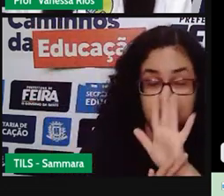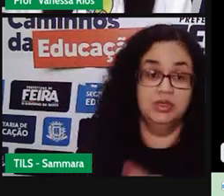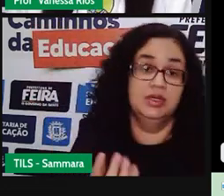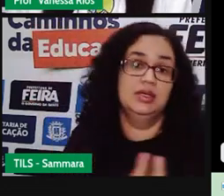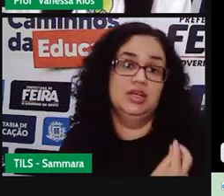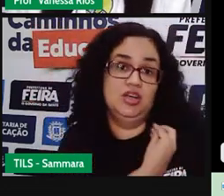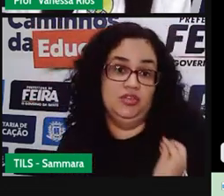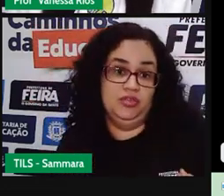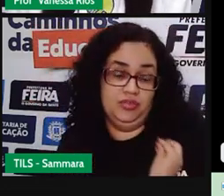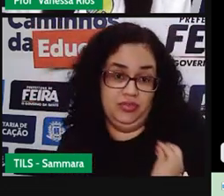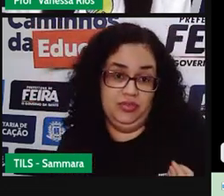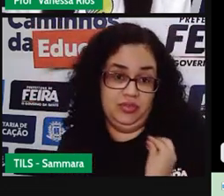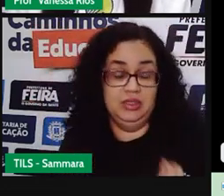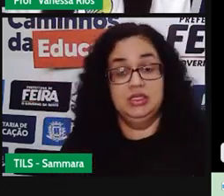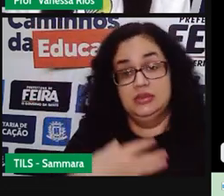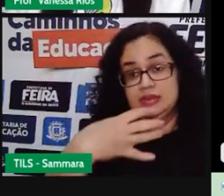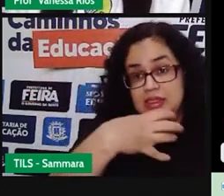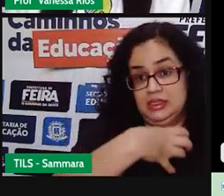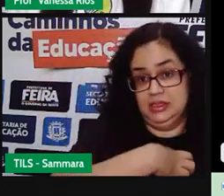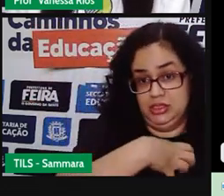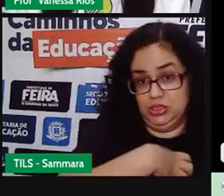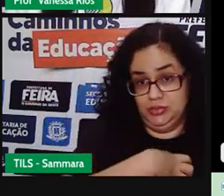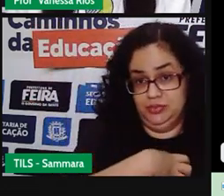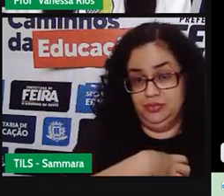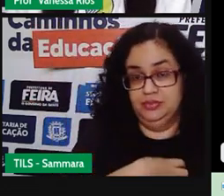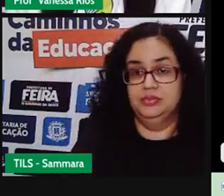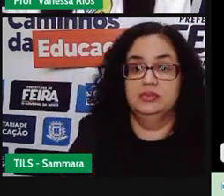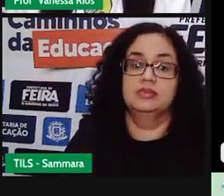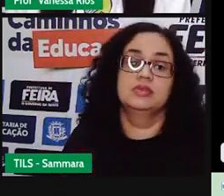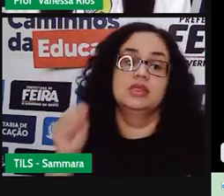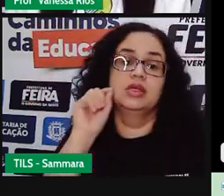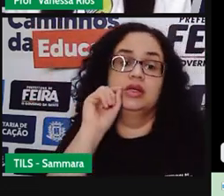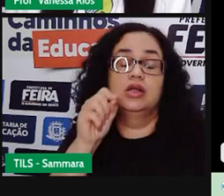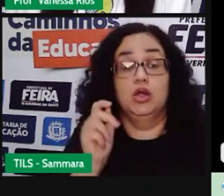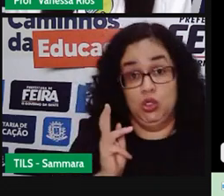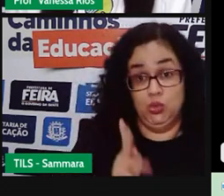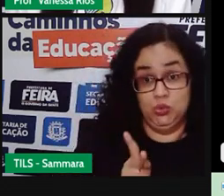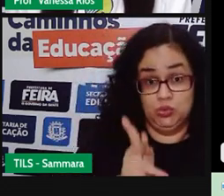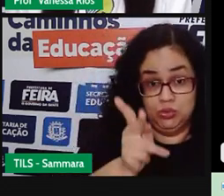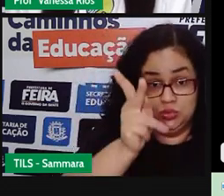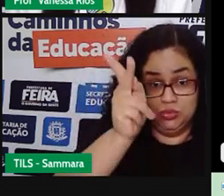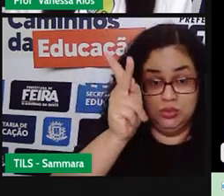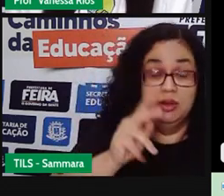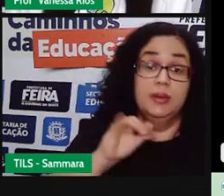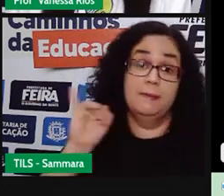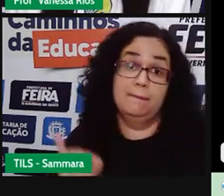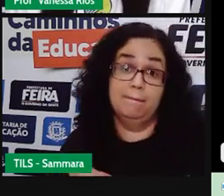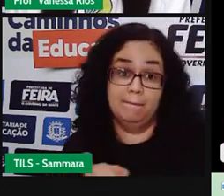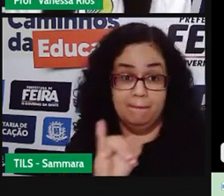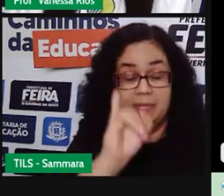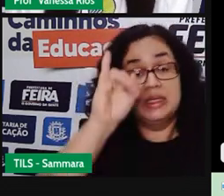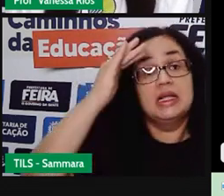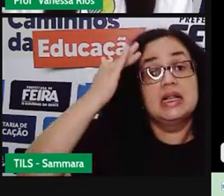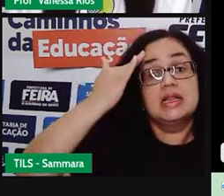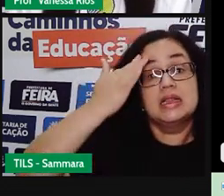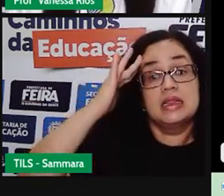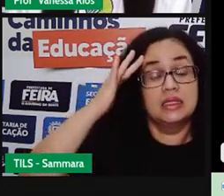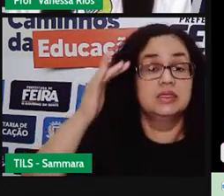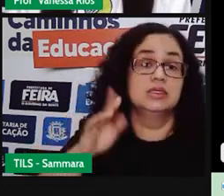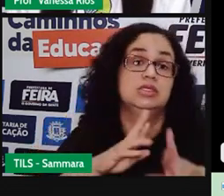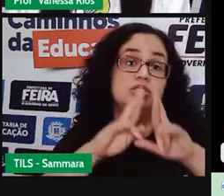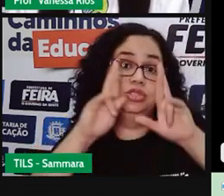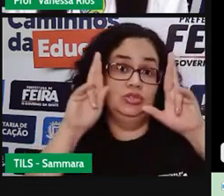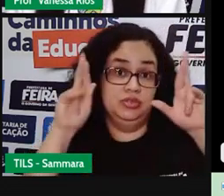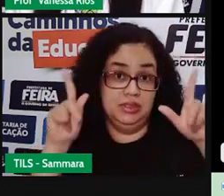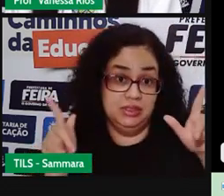continuidade, é muito importante a gente entender uma diferença que acontece, né, que é comum as pessoas